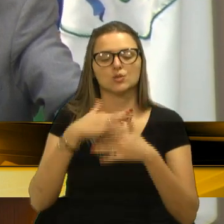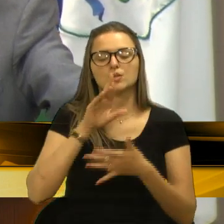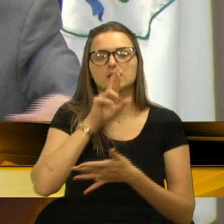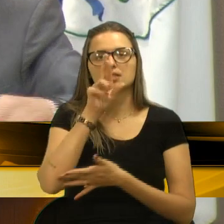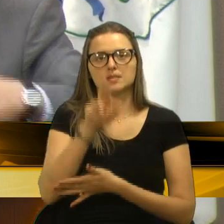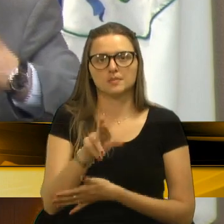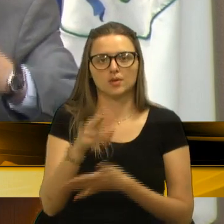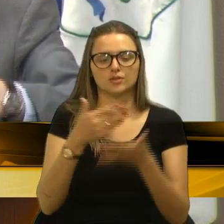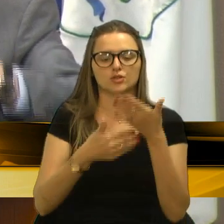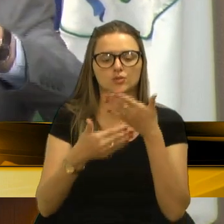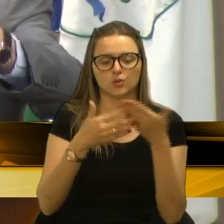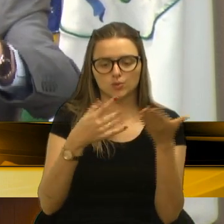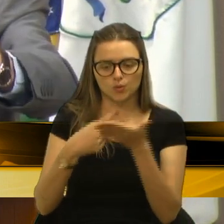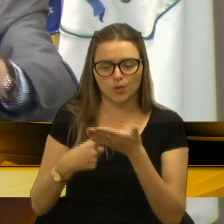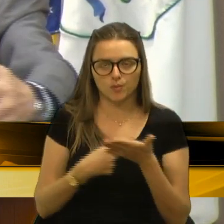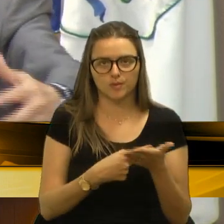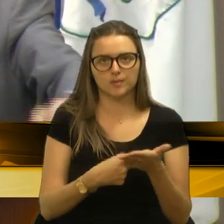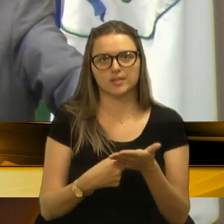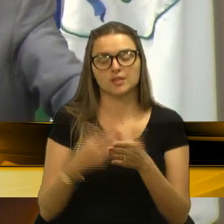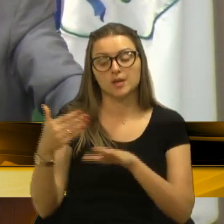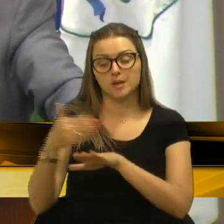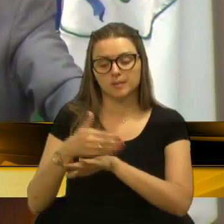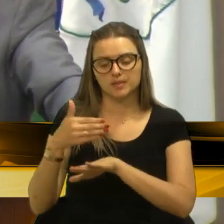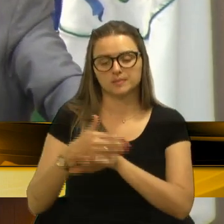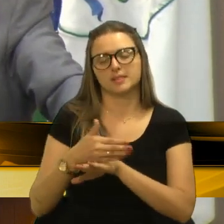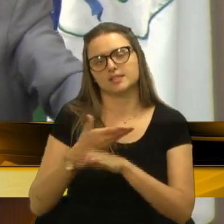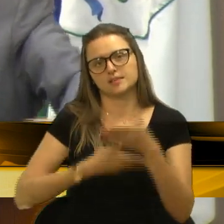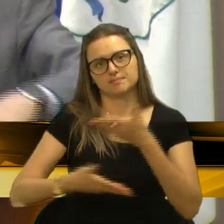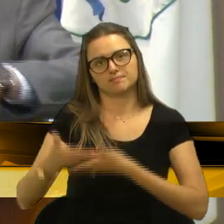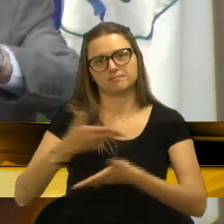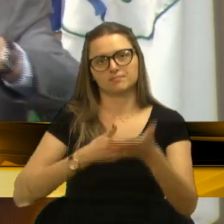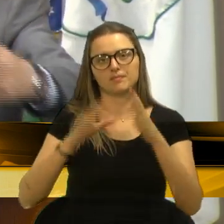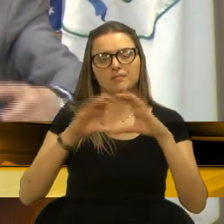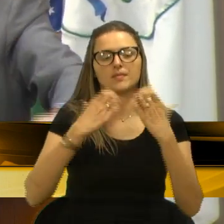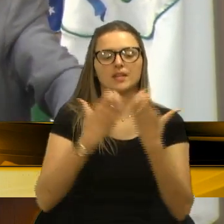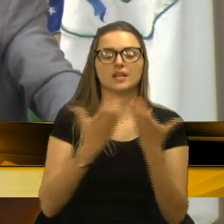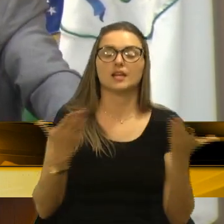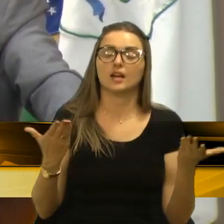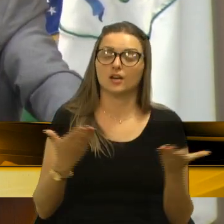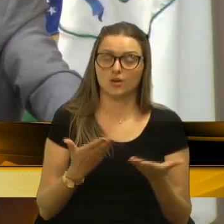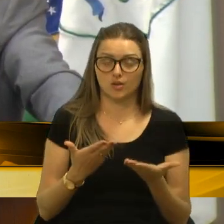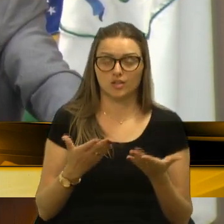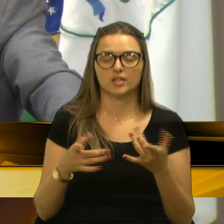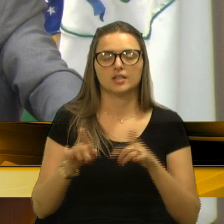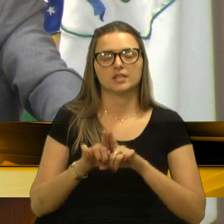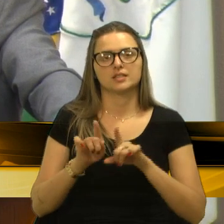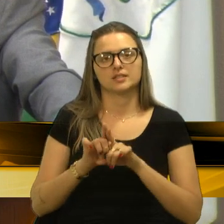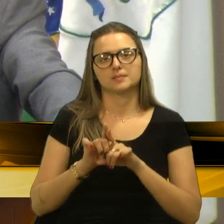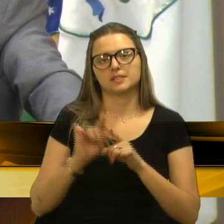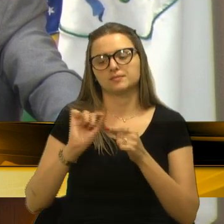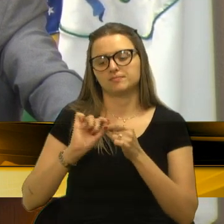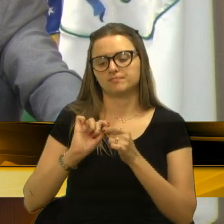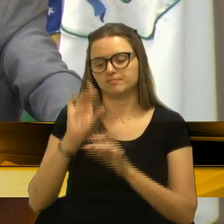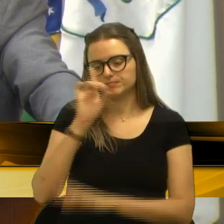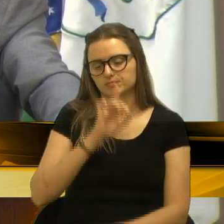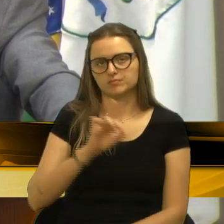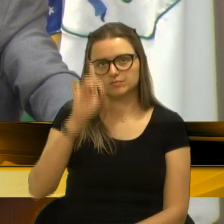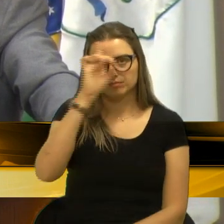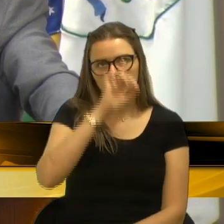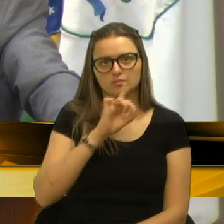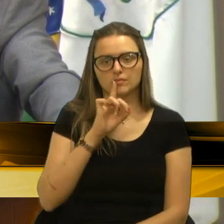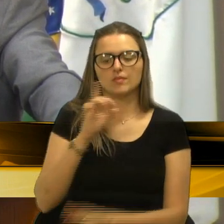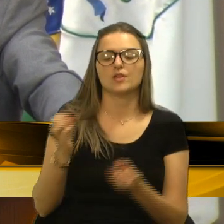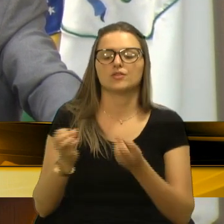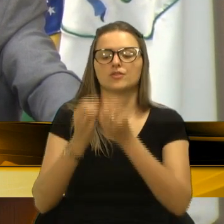tanto comprometimento e envolvimento com a comunidade. E que coroa esse trabalho ao domingo com a festa